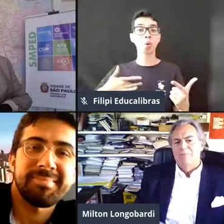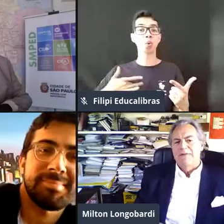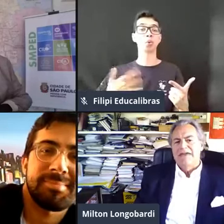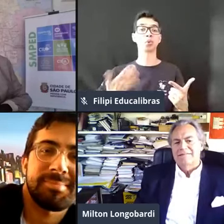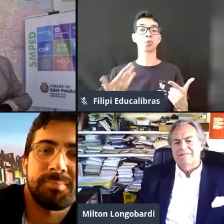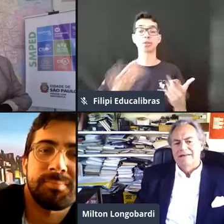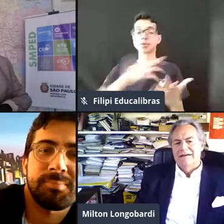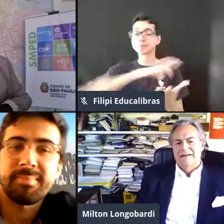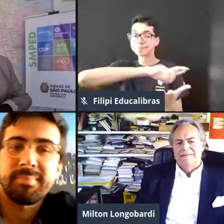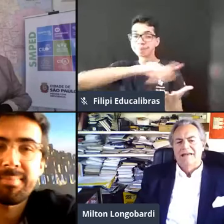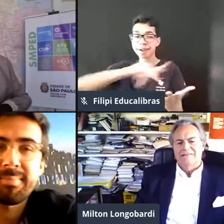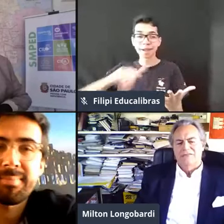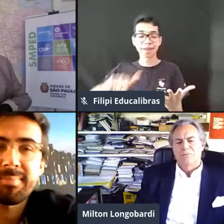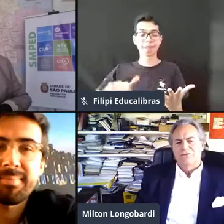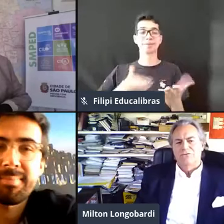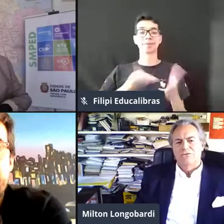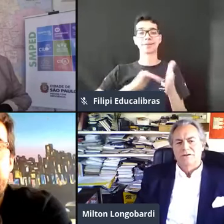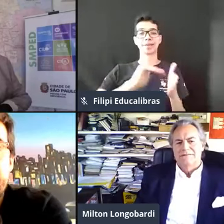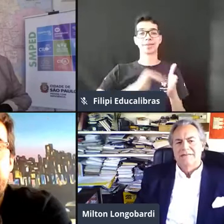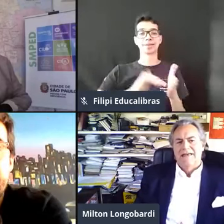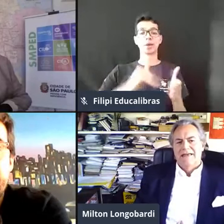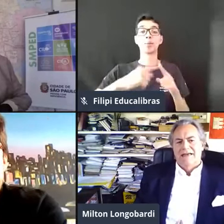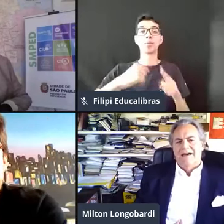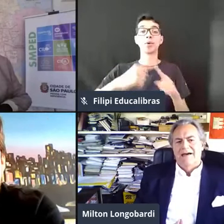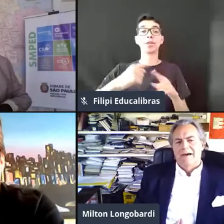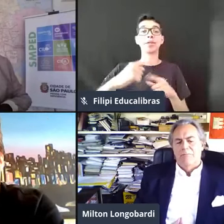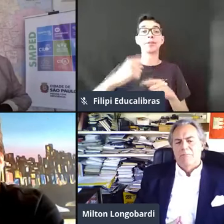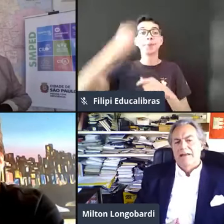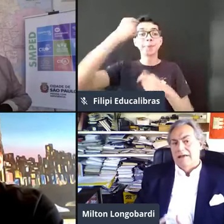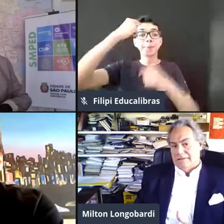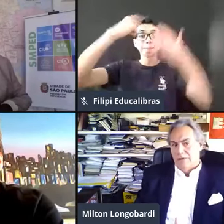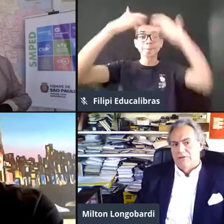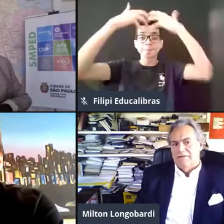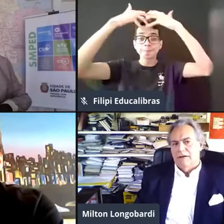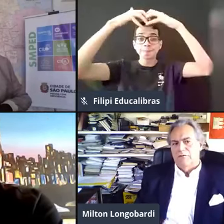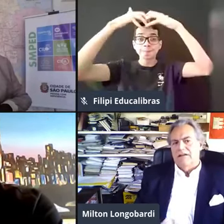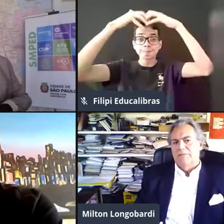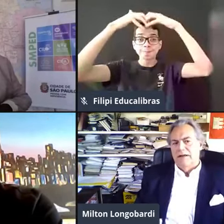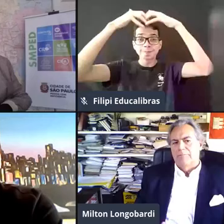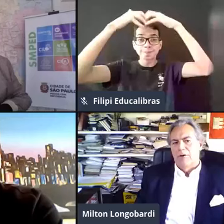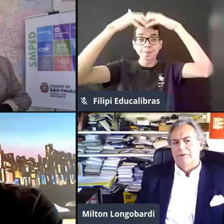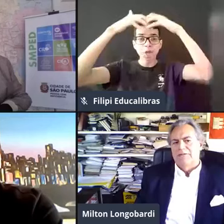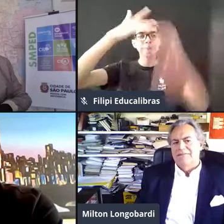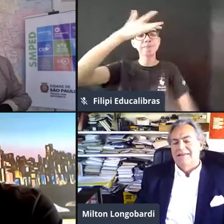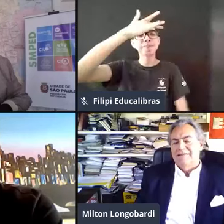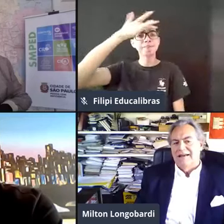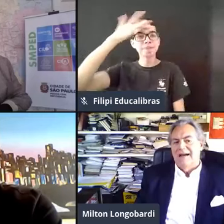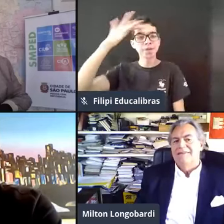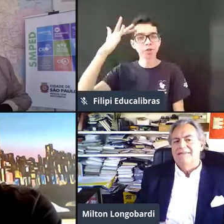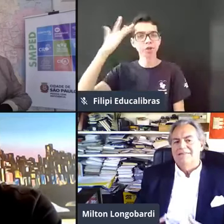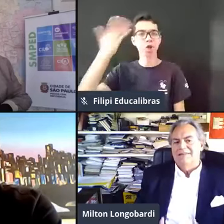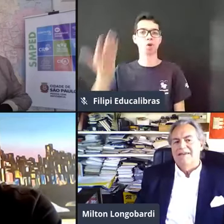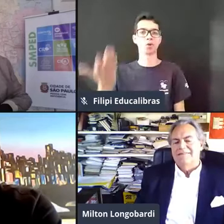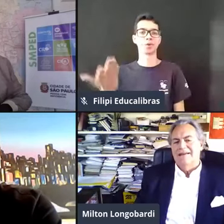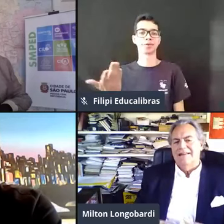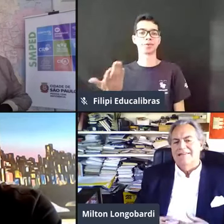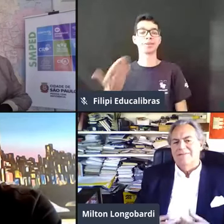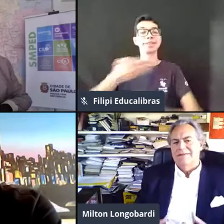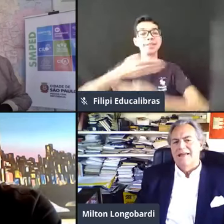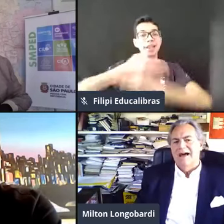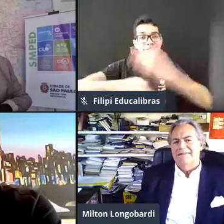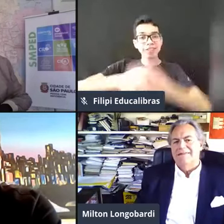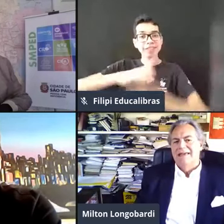a cabeça dessas pessoas, talvez causado pela própria deficiência, a inteligência,